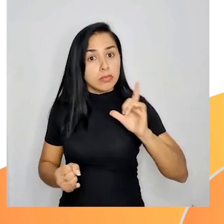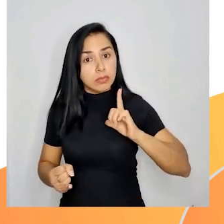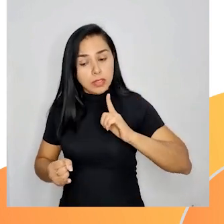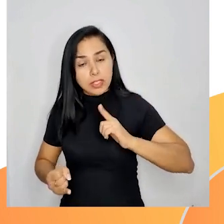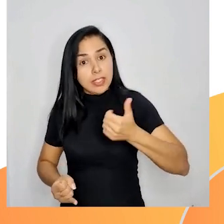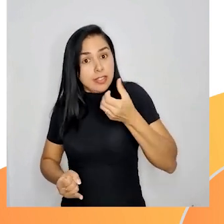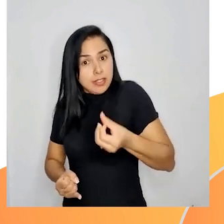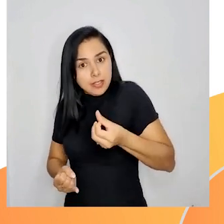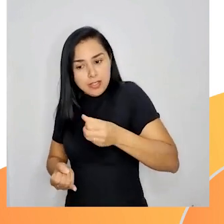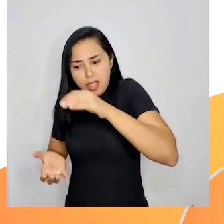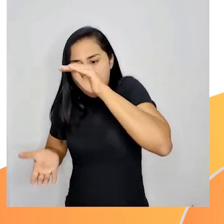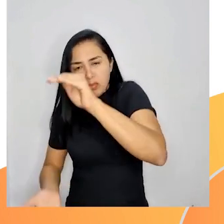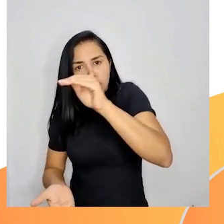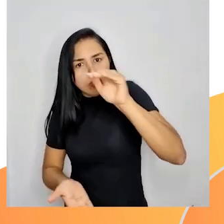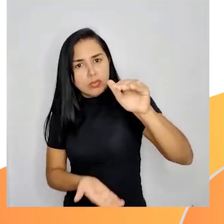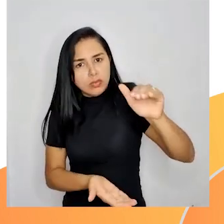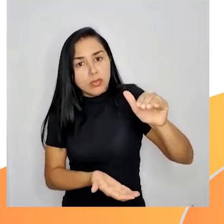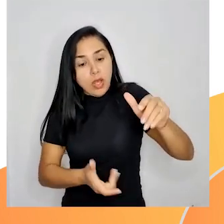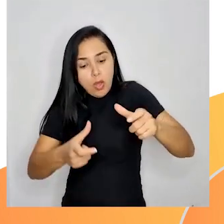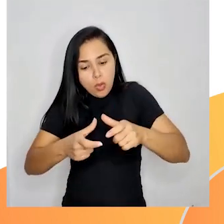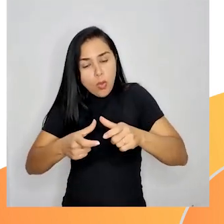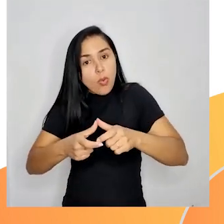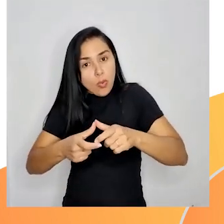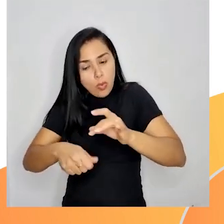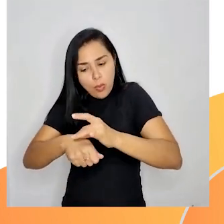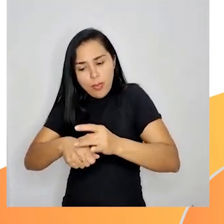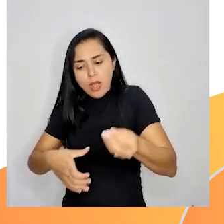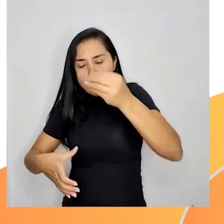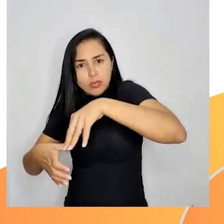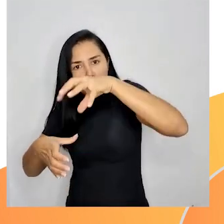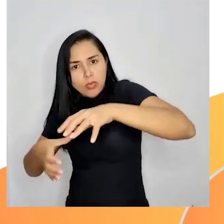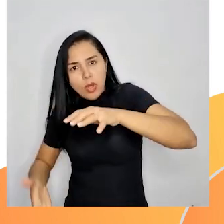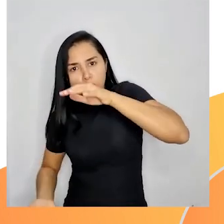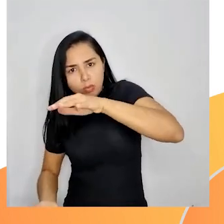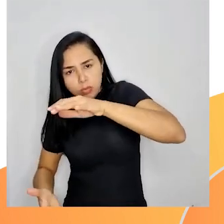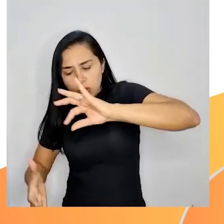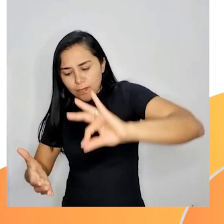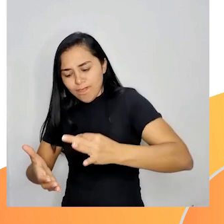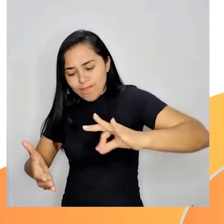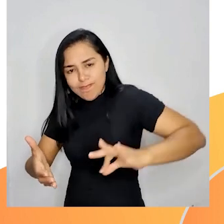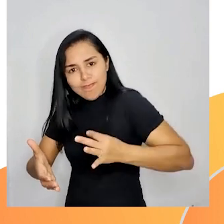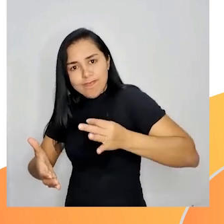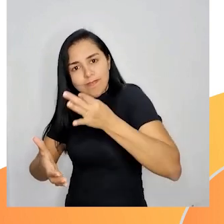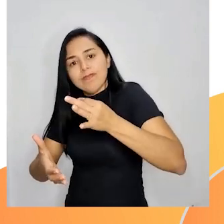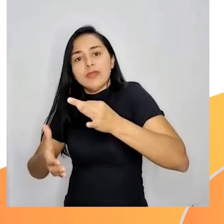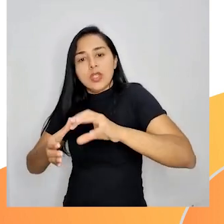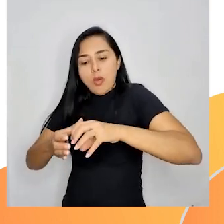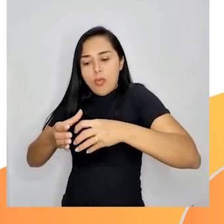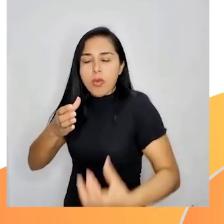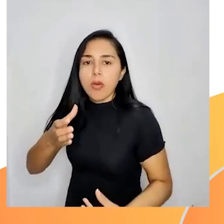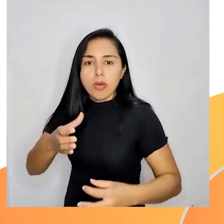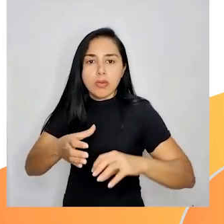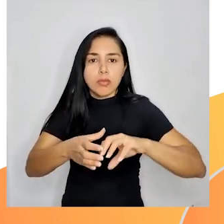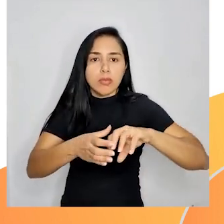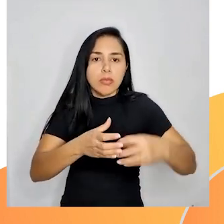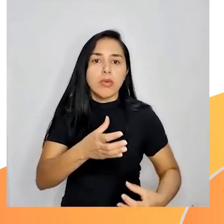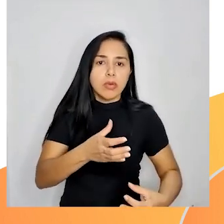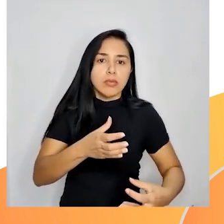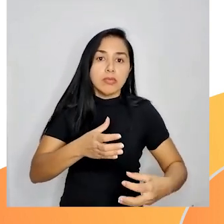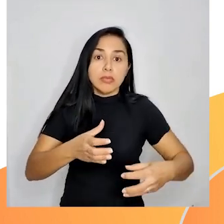é toda remendada. Os carvões caem. Pela boca da noite vem uma velhinha que os